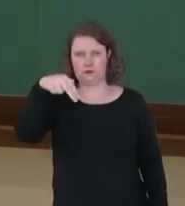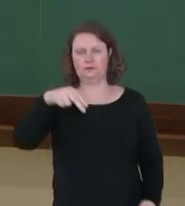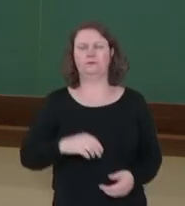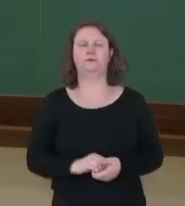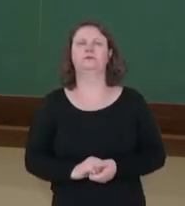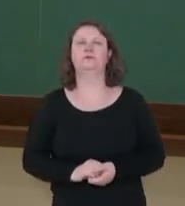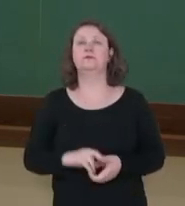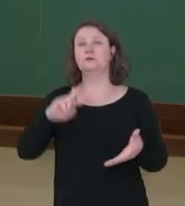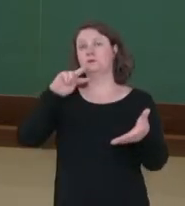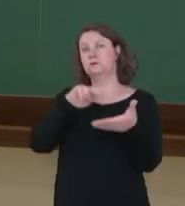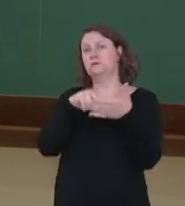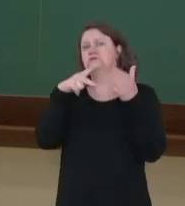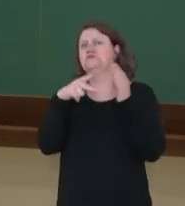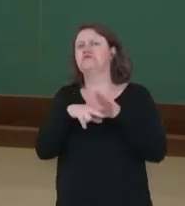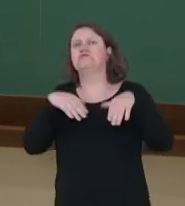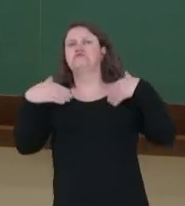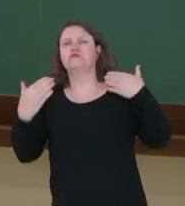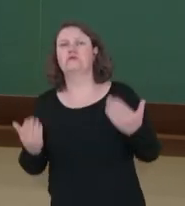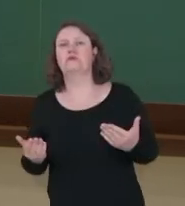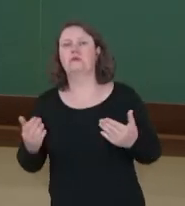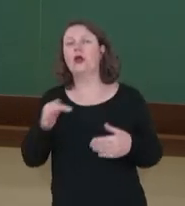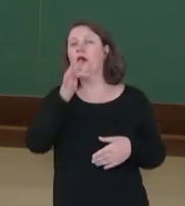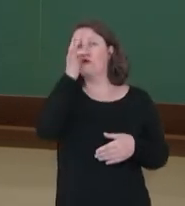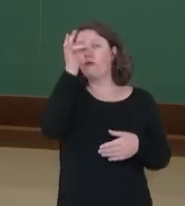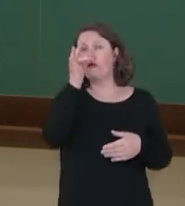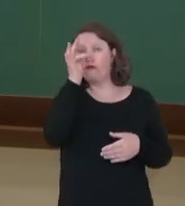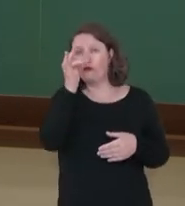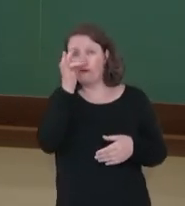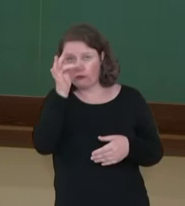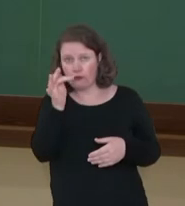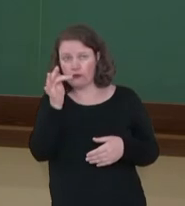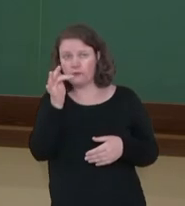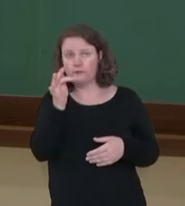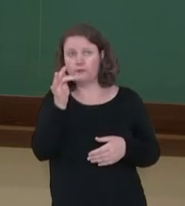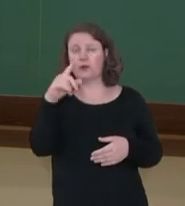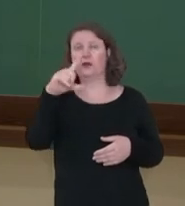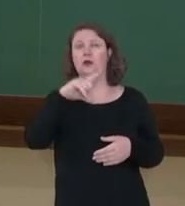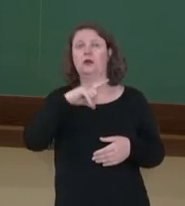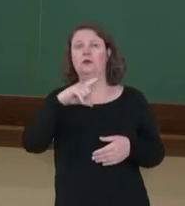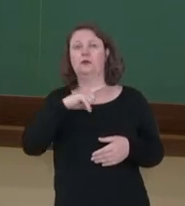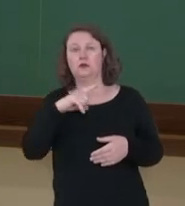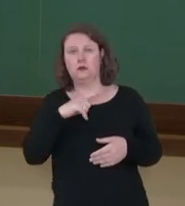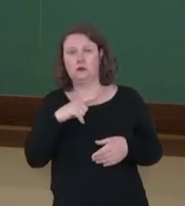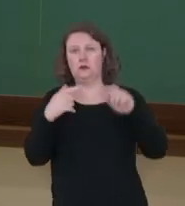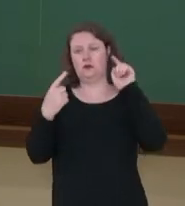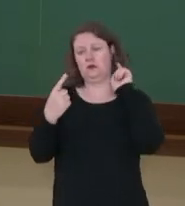significa que a flor das ervilhas, elas possuem